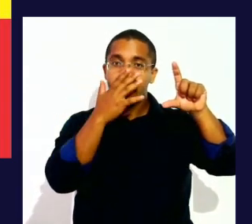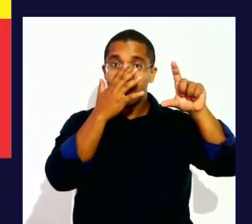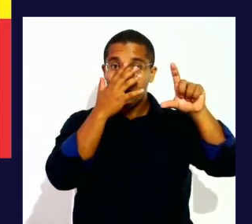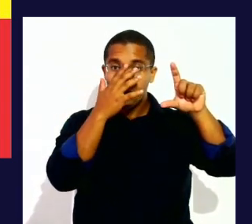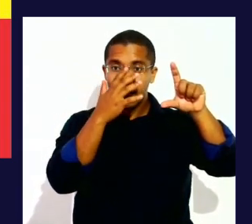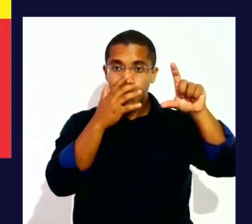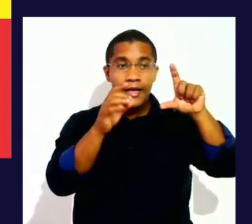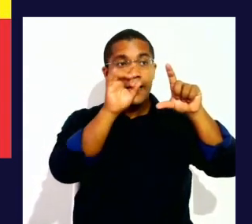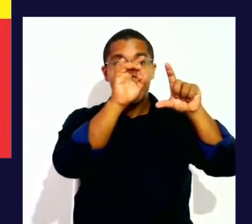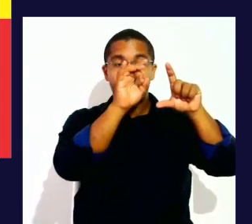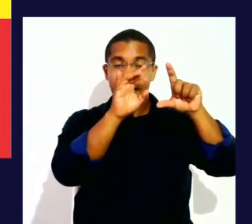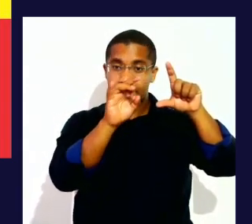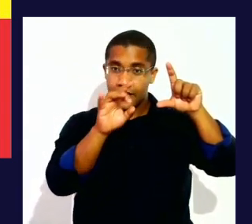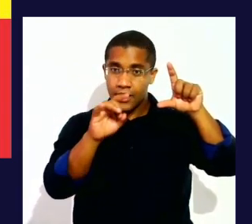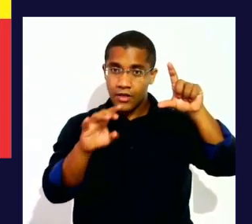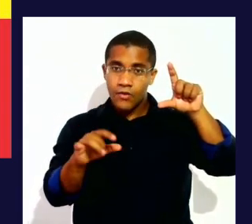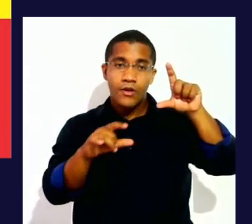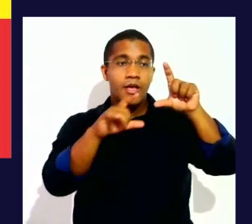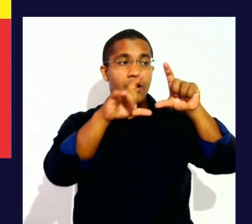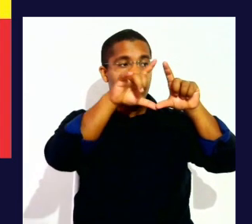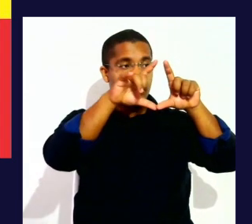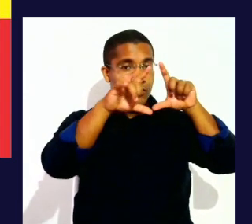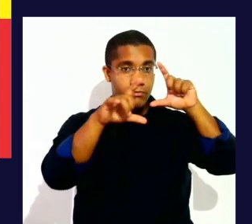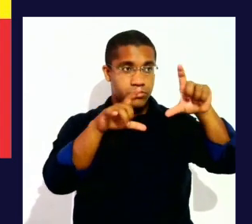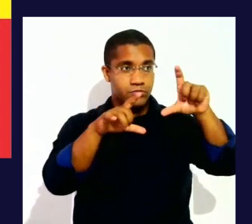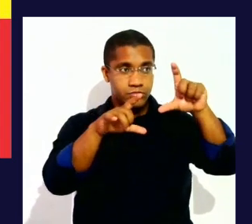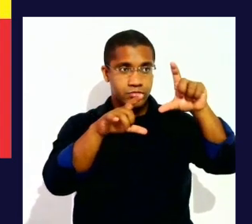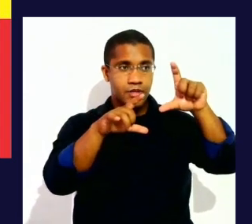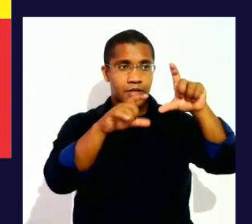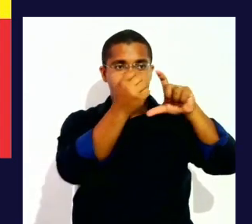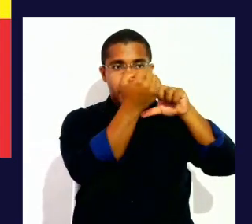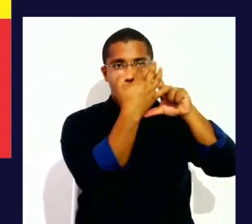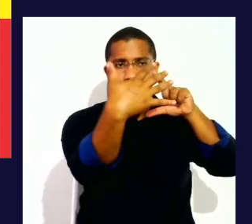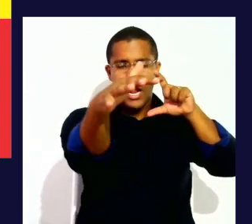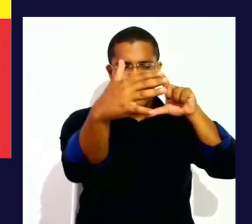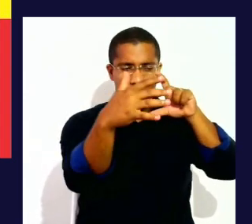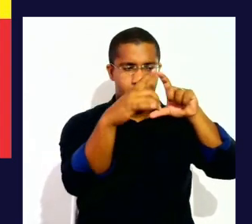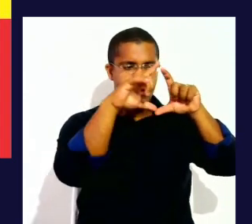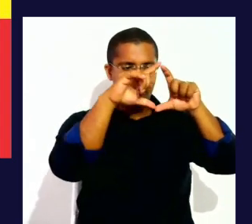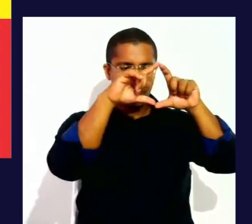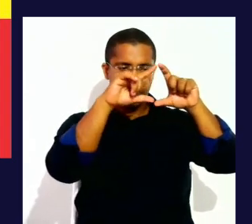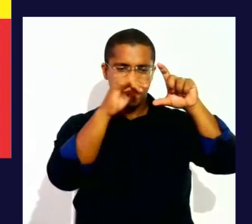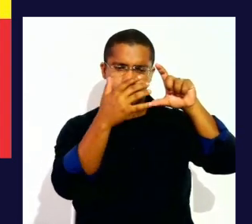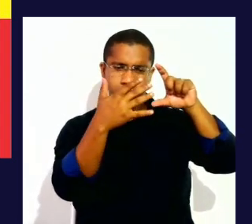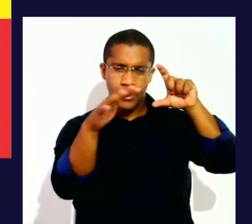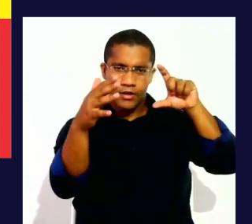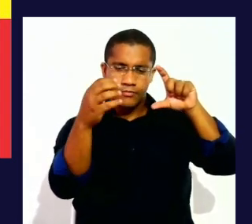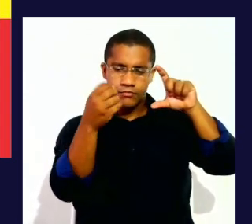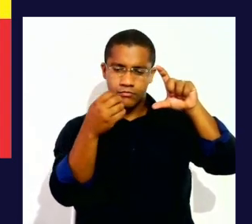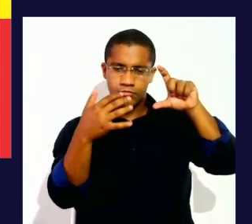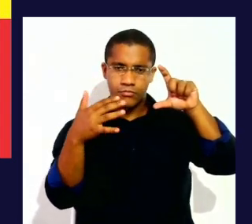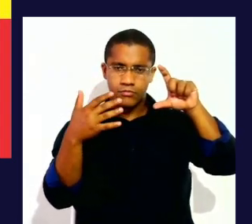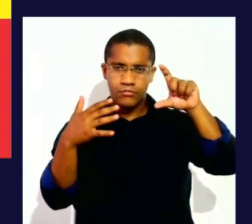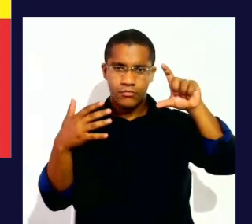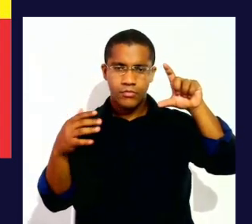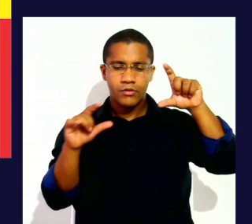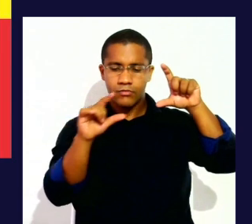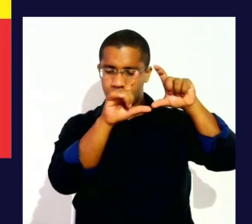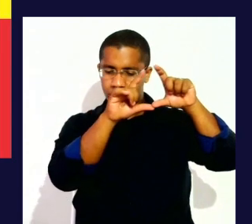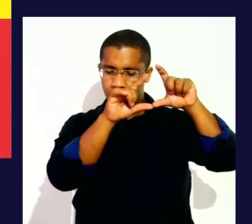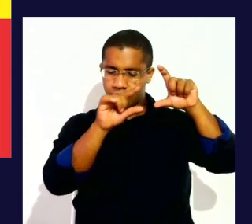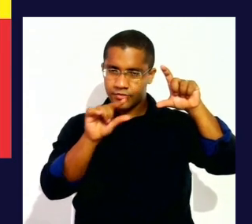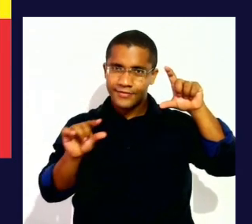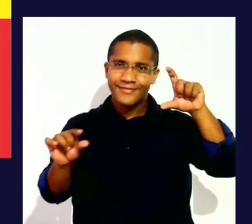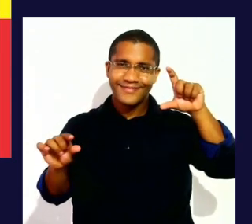água, a lã, na realidade, vai conduzir mais calor do que a espuma, por sua vez,